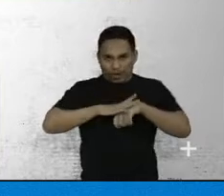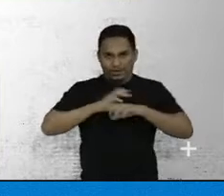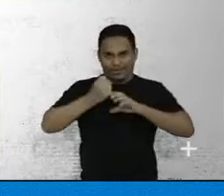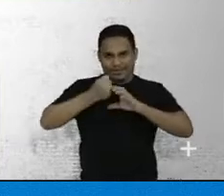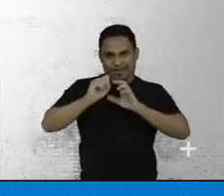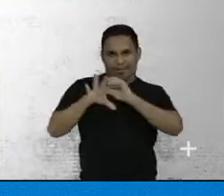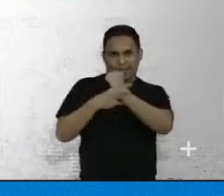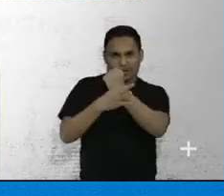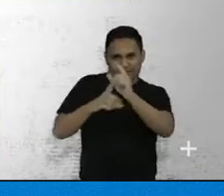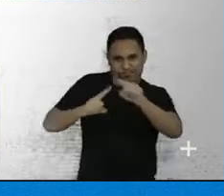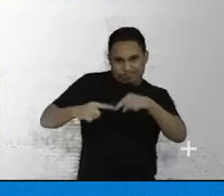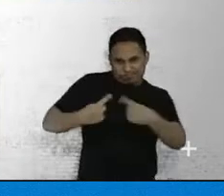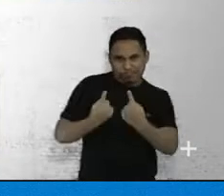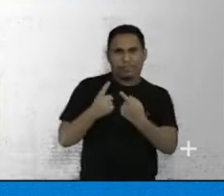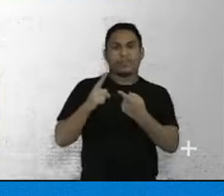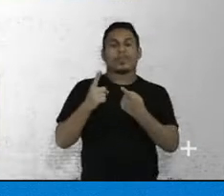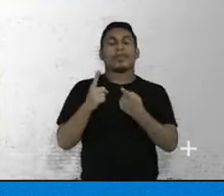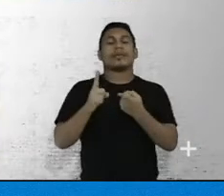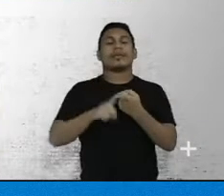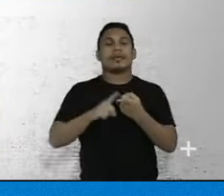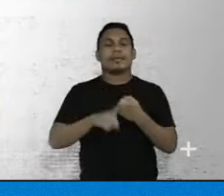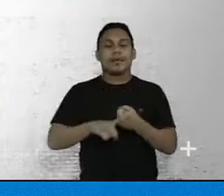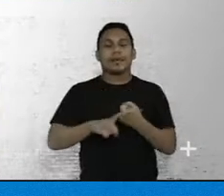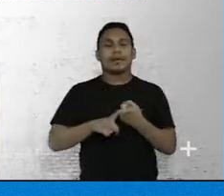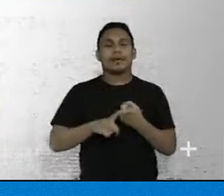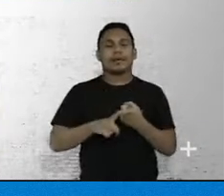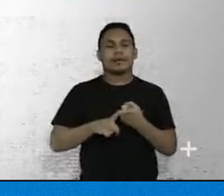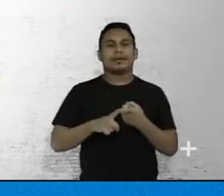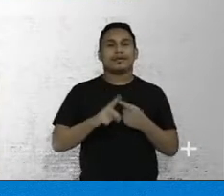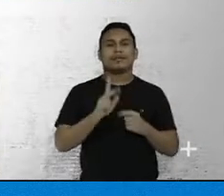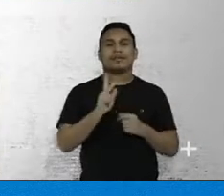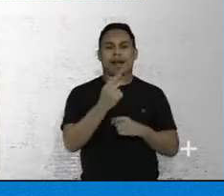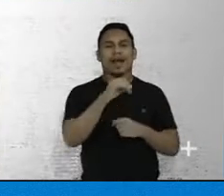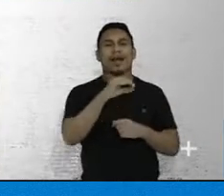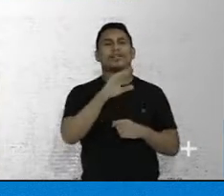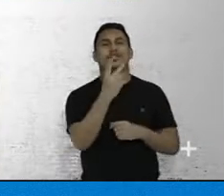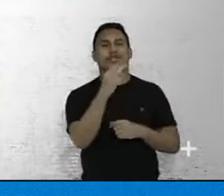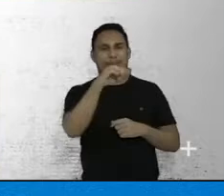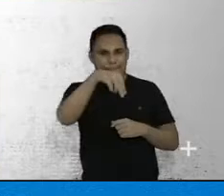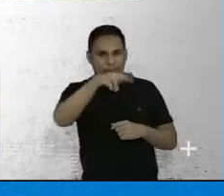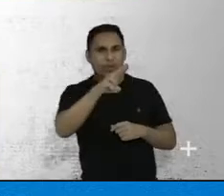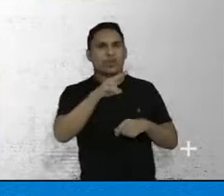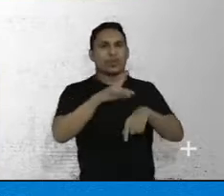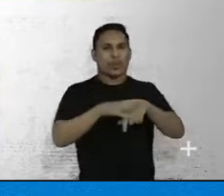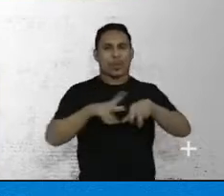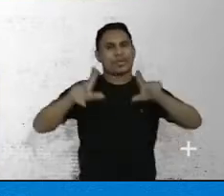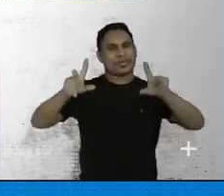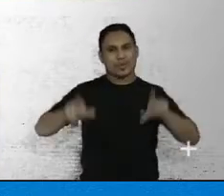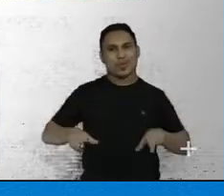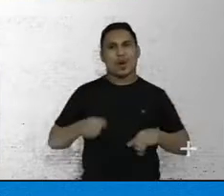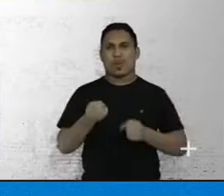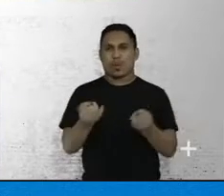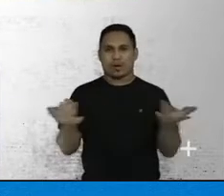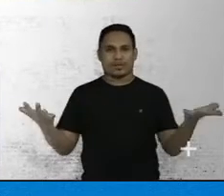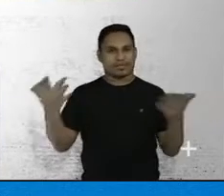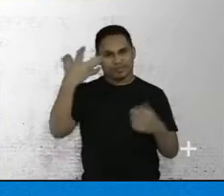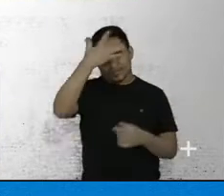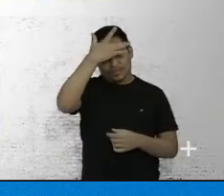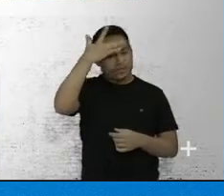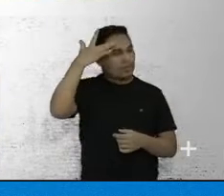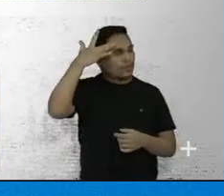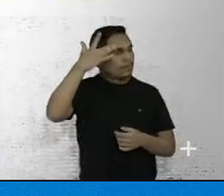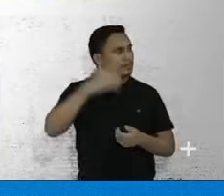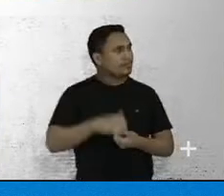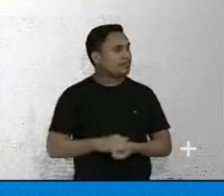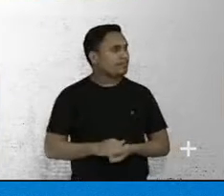o número de pessoas com a doença de Hashimoto. Deixa eu fazer uma coisa aqui. O telefone não tocar e atrapalhar a